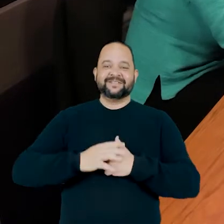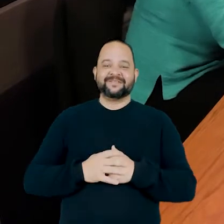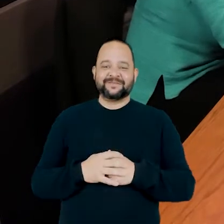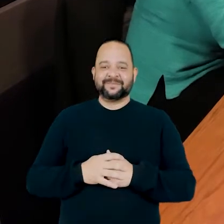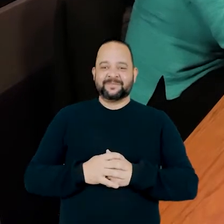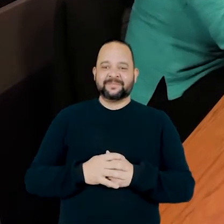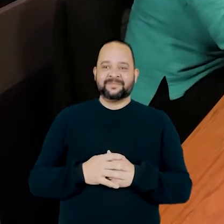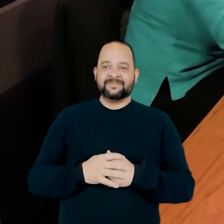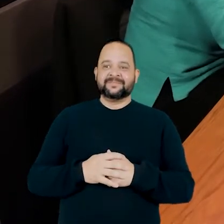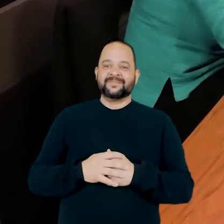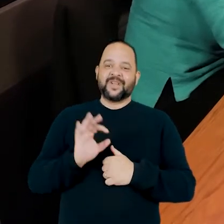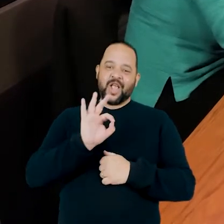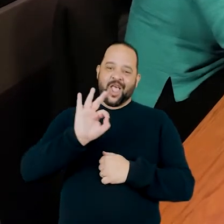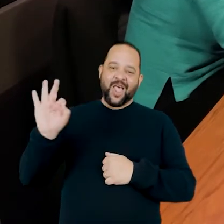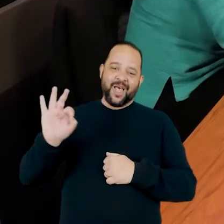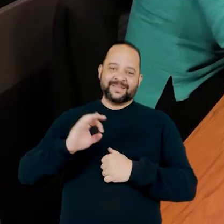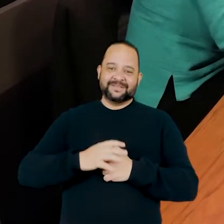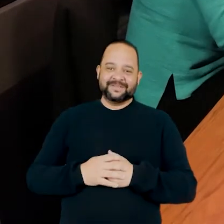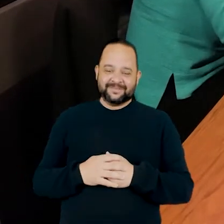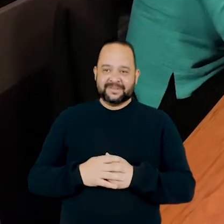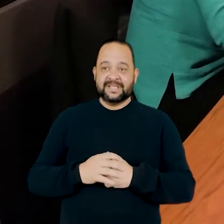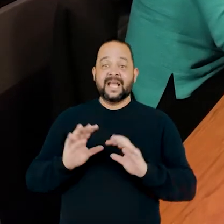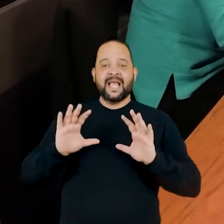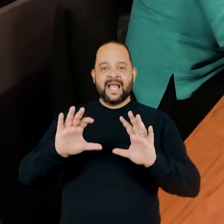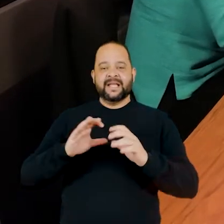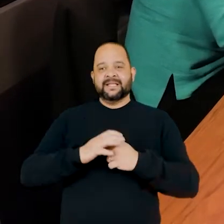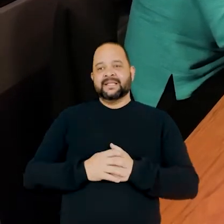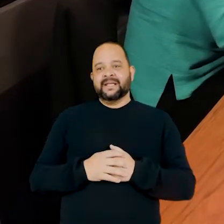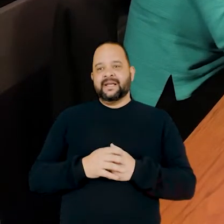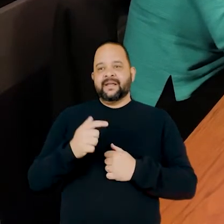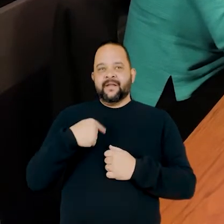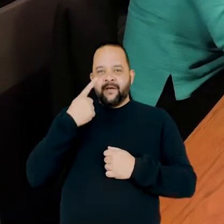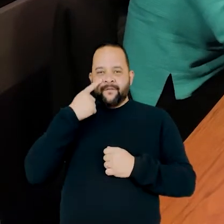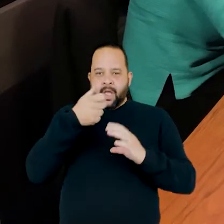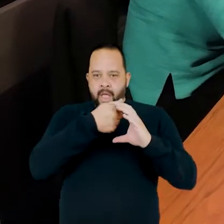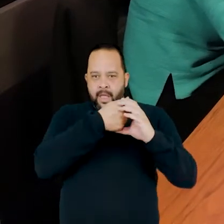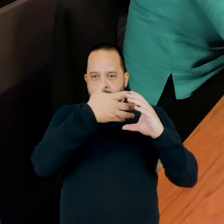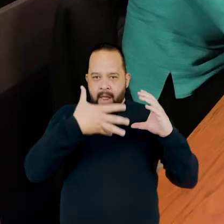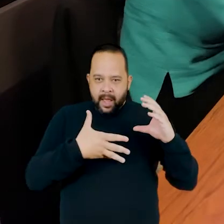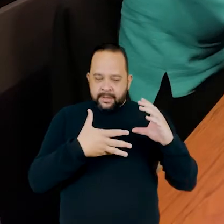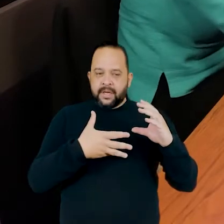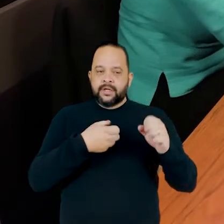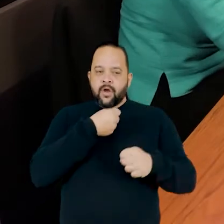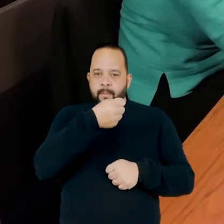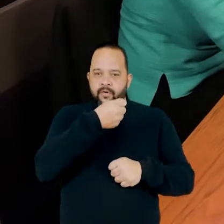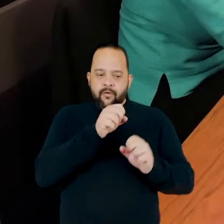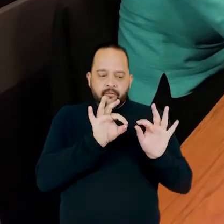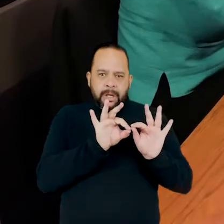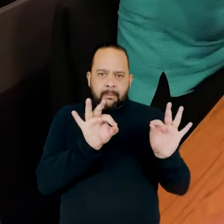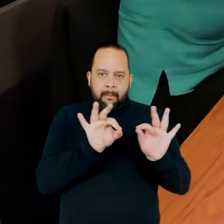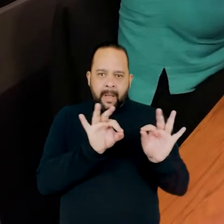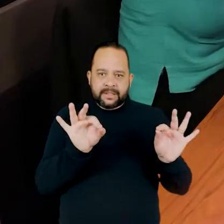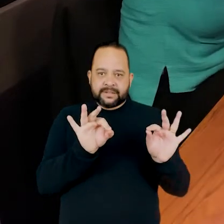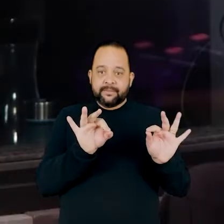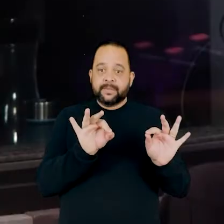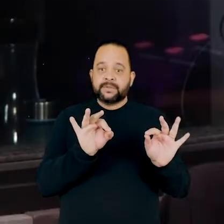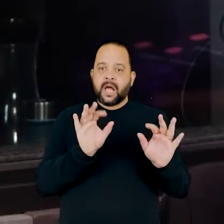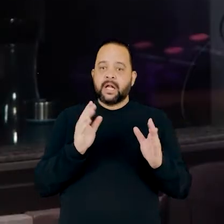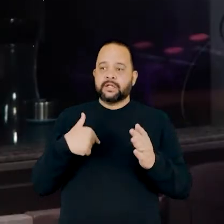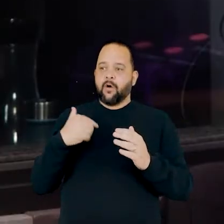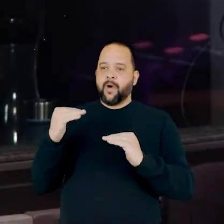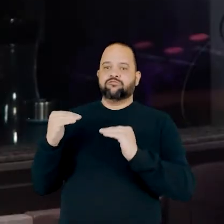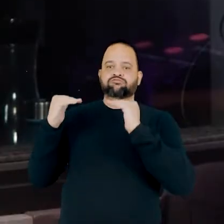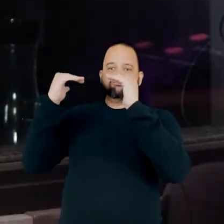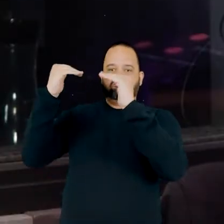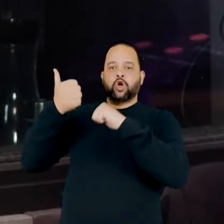É ótimo, é ótimo. E assim, você pega a característica, né? Desde o mais simples, né? Ao mais pró,